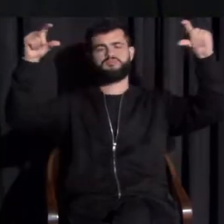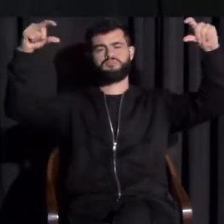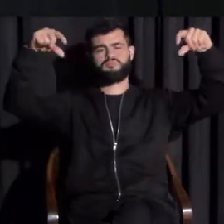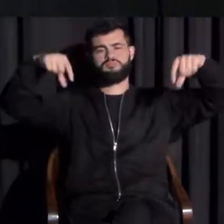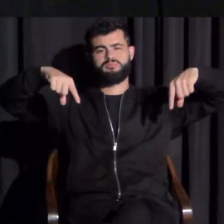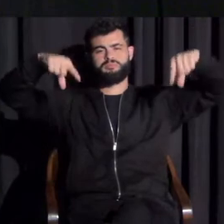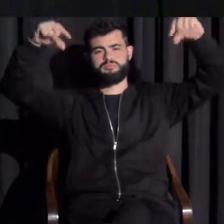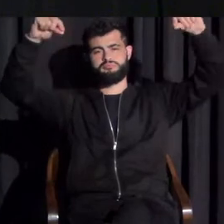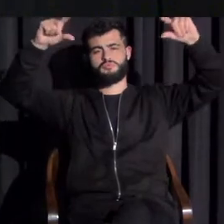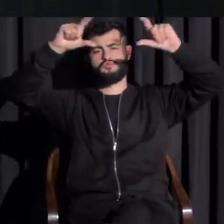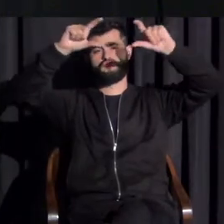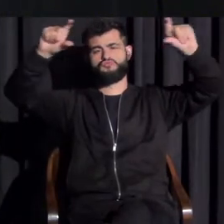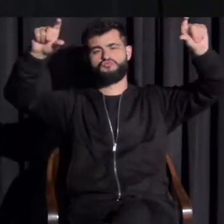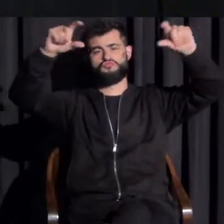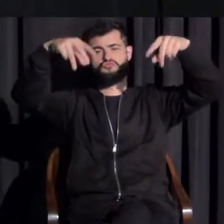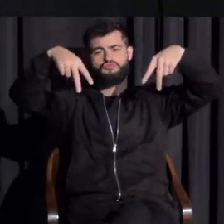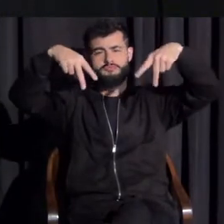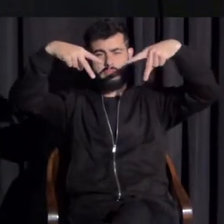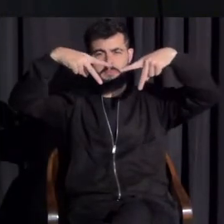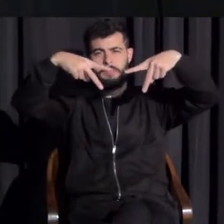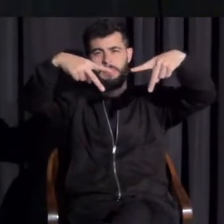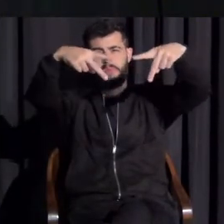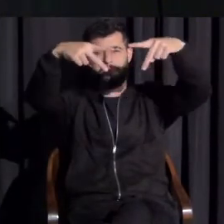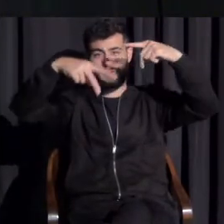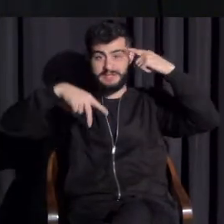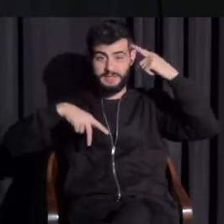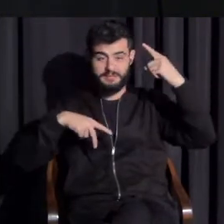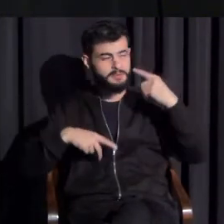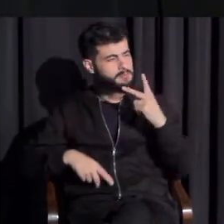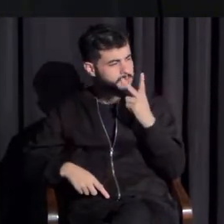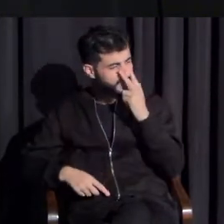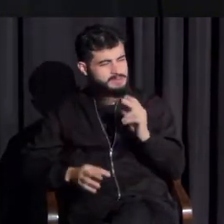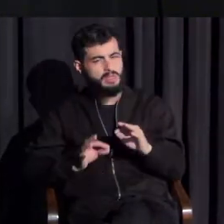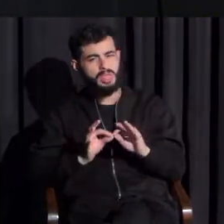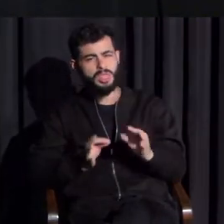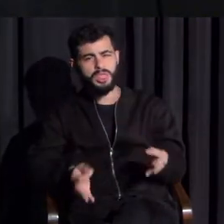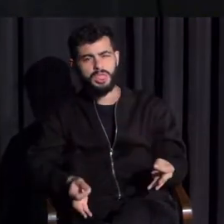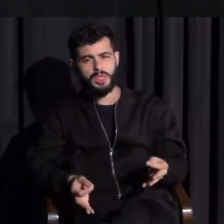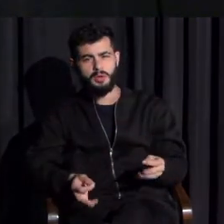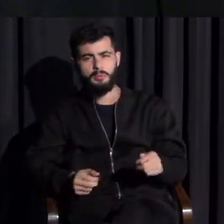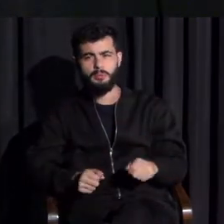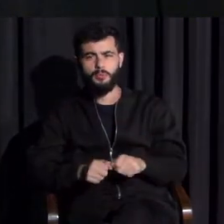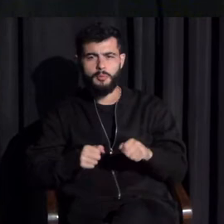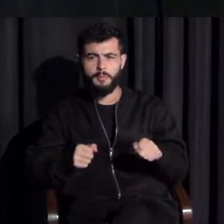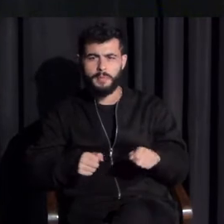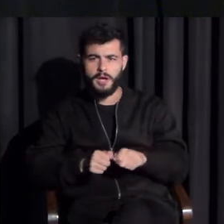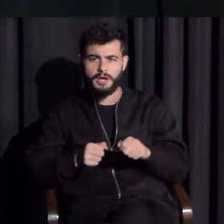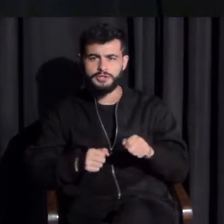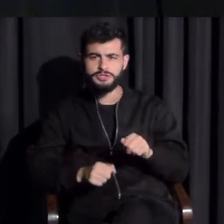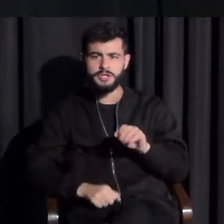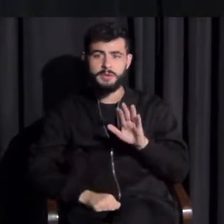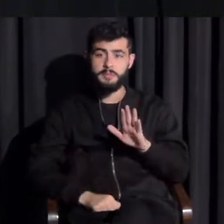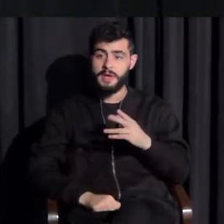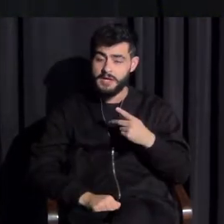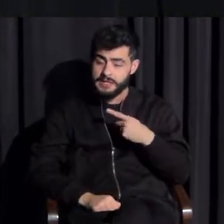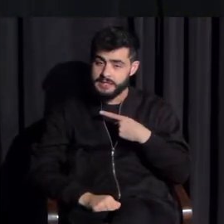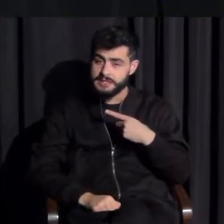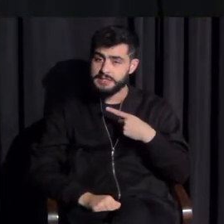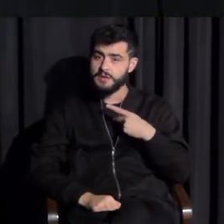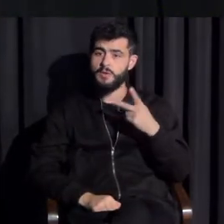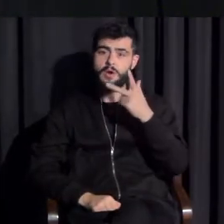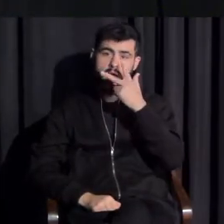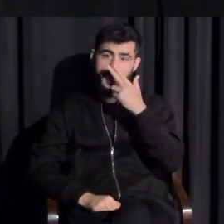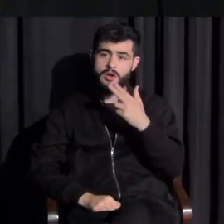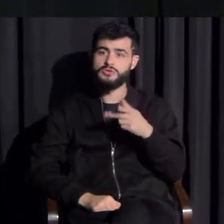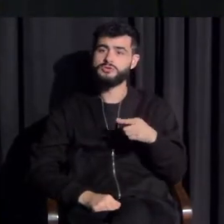Isso parece besta, né? Mas... para mim, ilustra, né? Serve como exemplo para a gente pensar